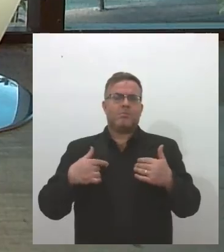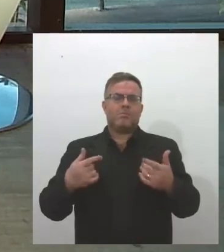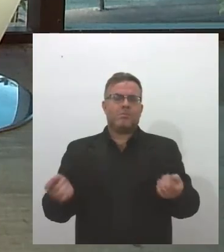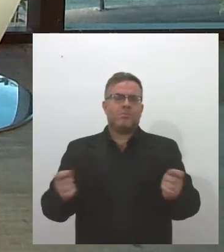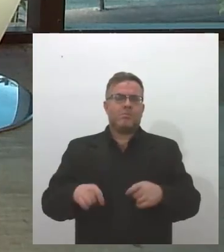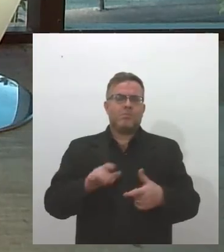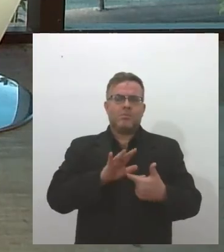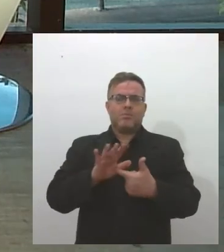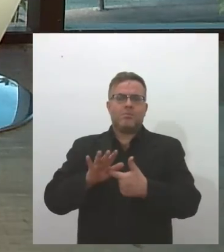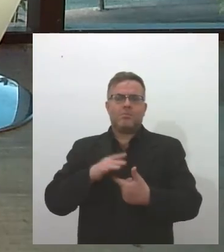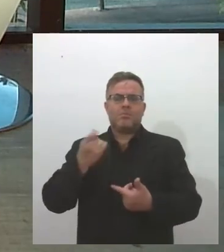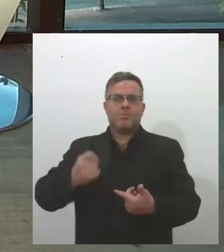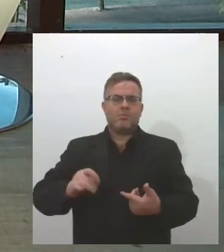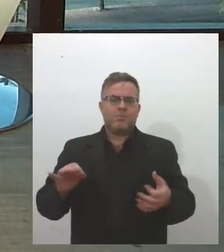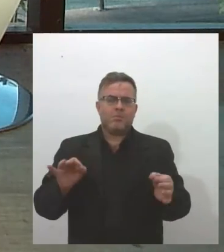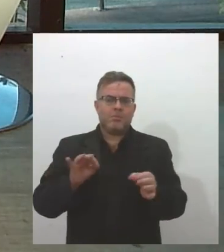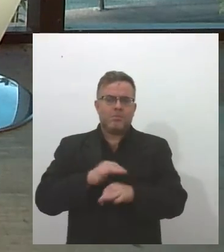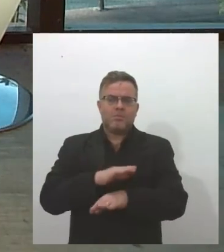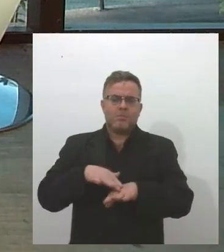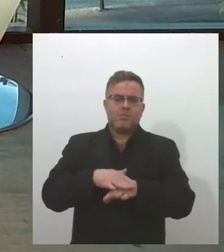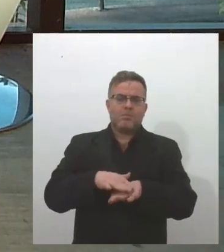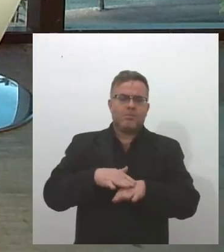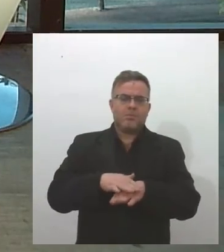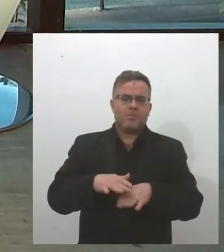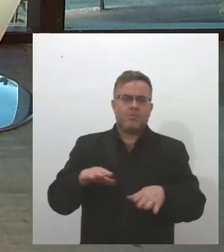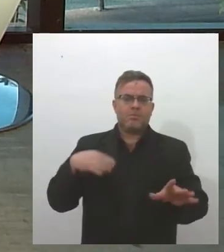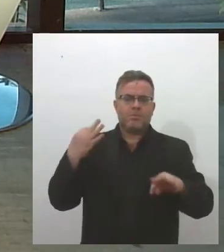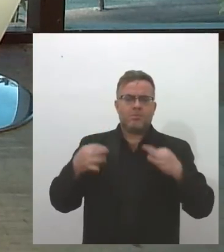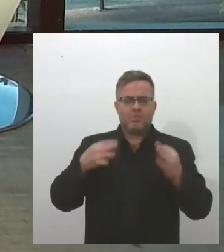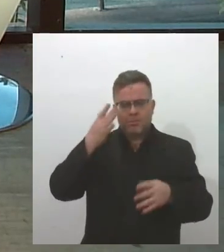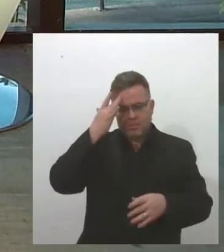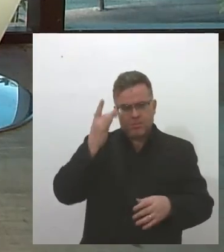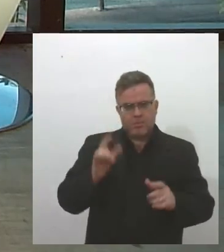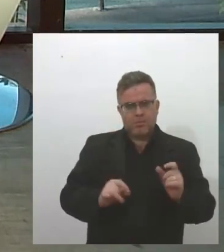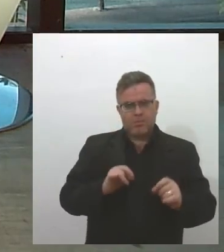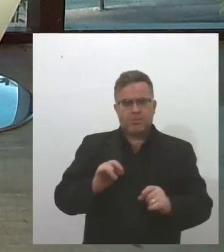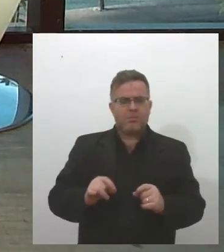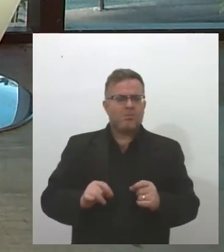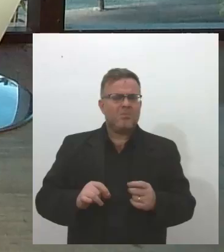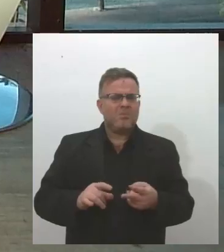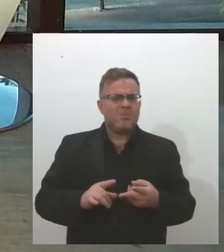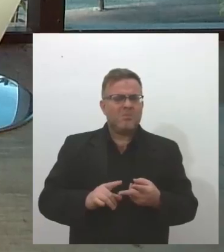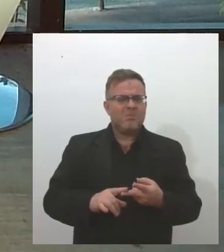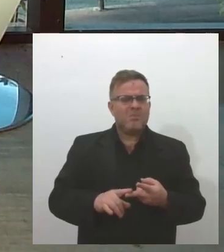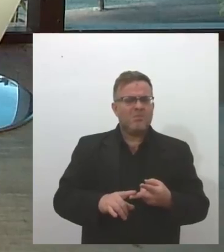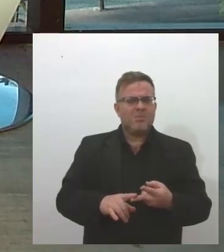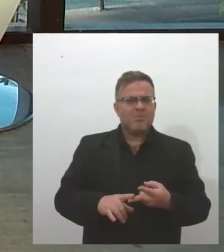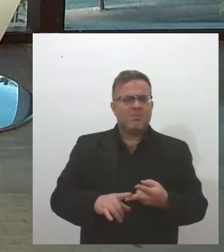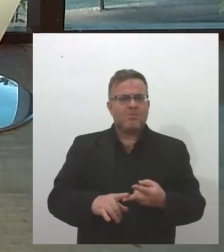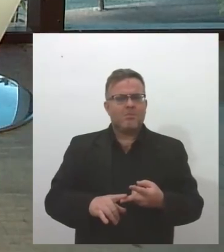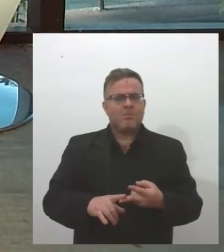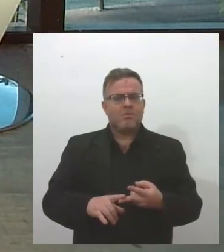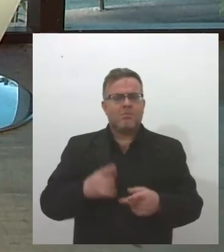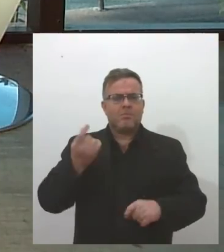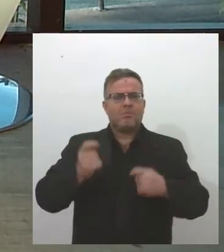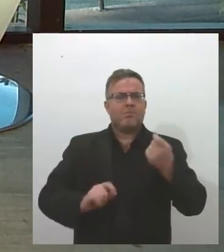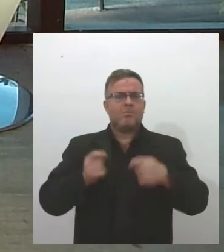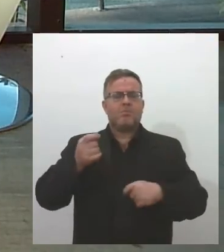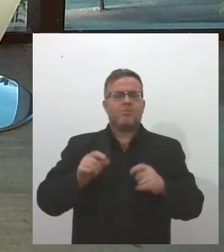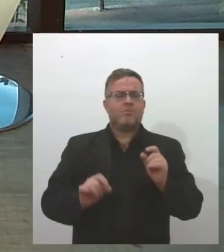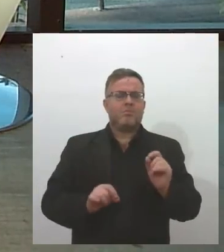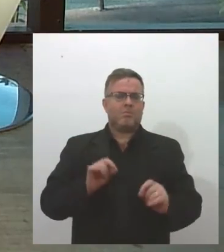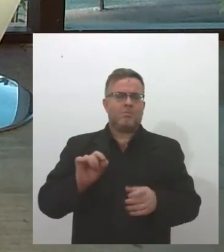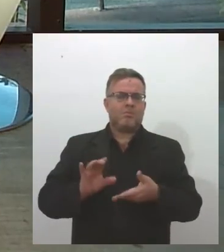de Sergipe. Começamos falando sobre turismo, amanhã vamos falar sobre indústria, né, Sara? Indústria, pois é. Como é que está aí a indústria, o que é que tem de investimentos